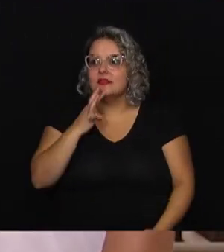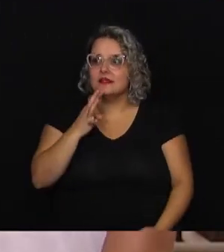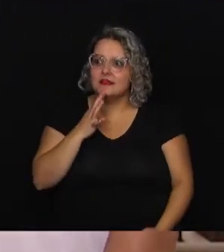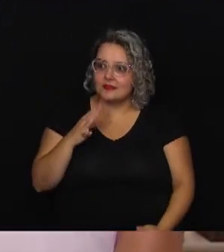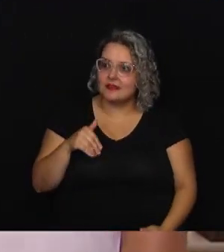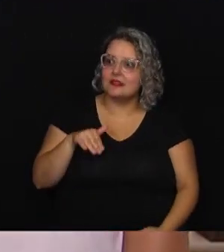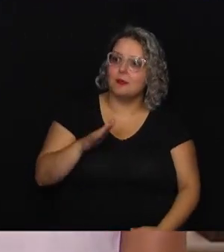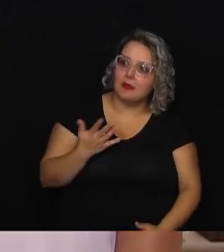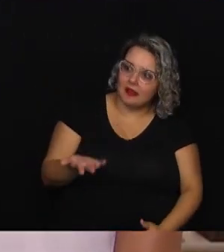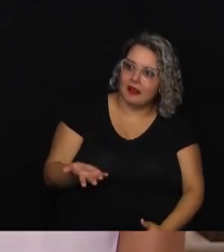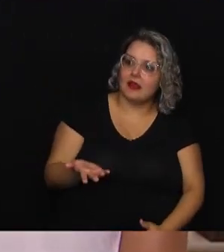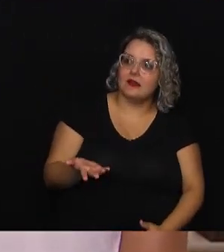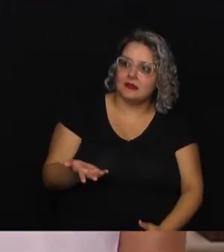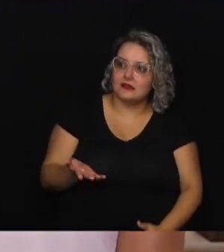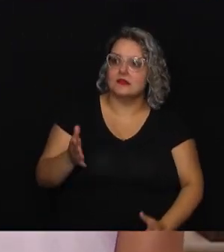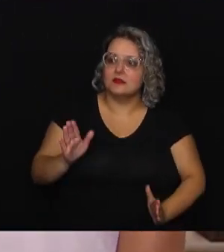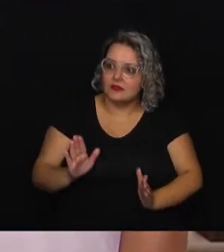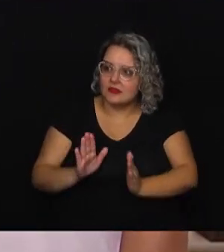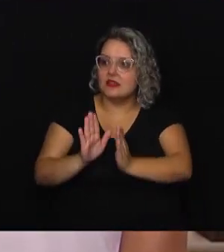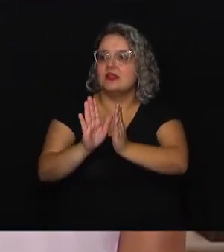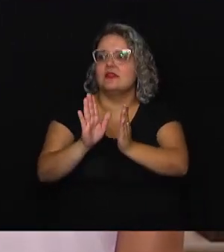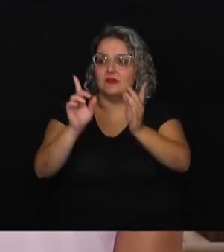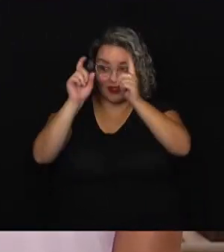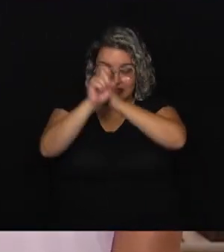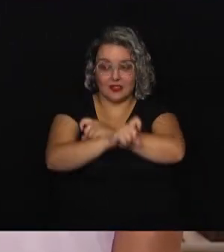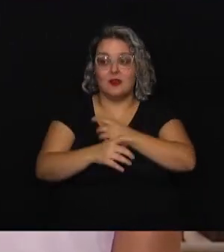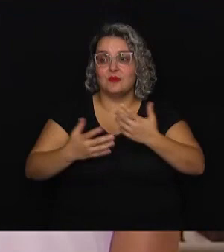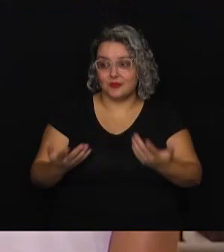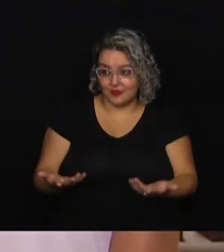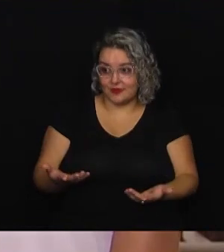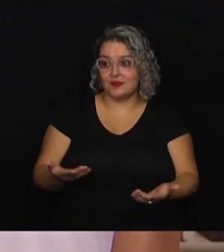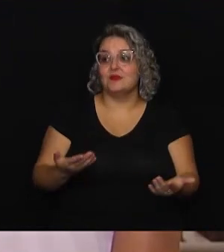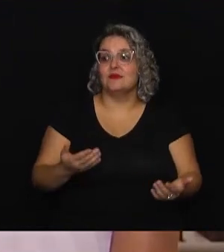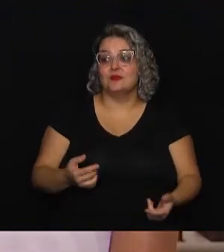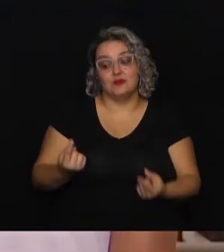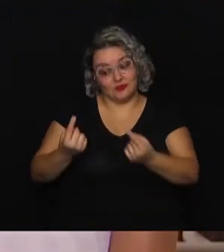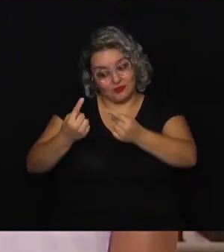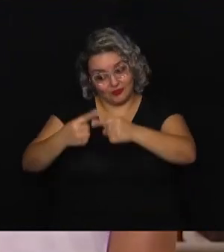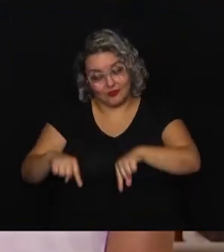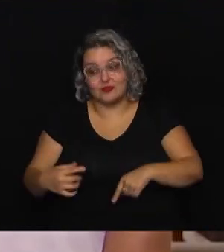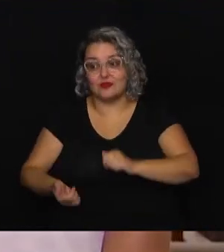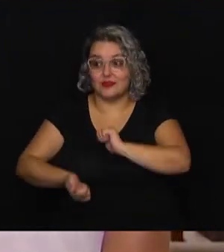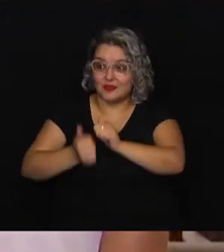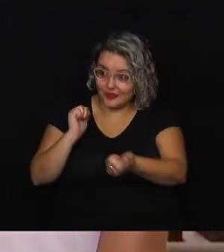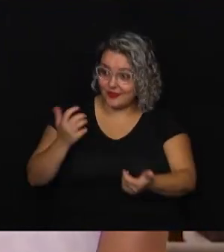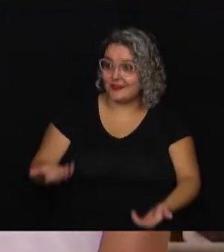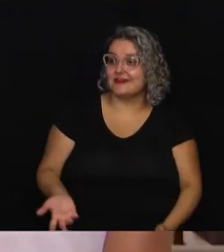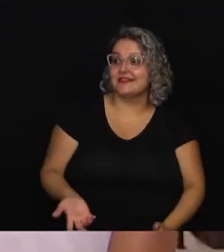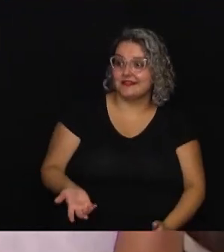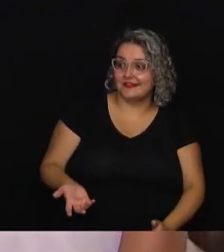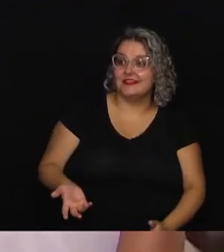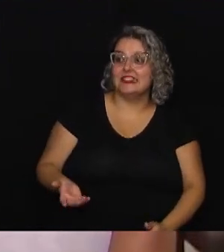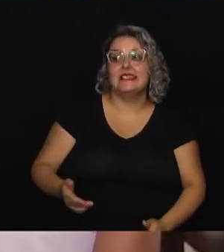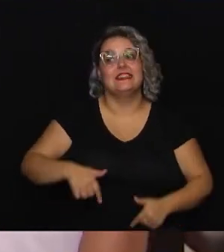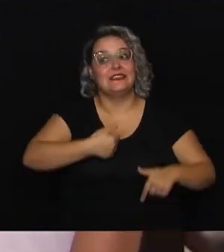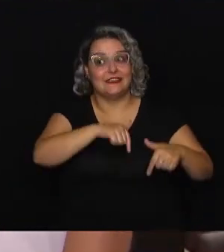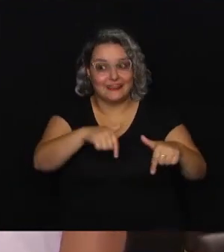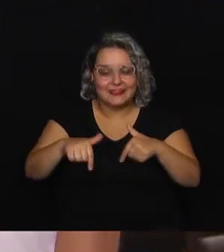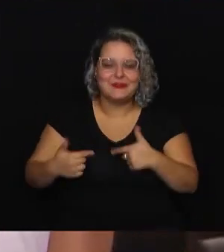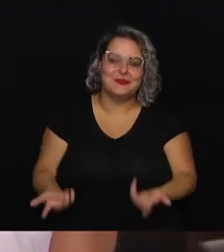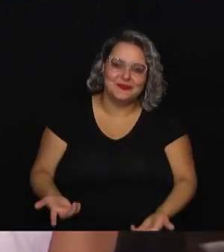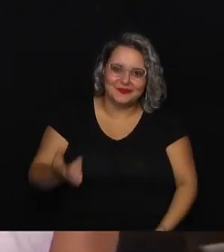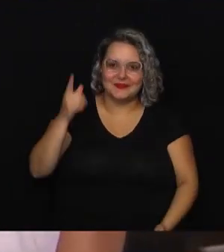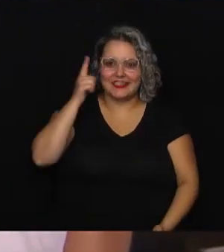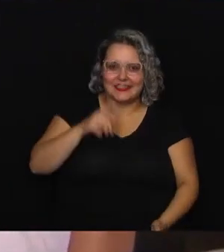agora, enfrentar os desafios dos jogos. E é isso, trabalhar bastante para ver se a gente chega